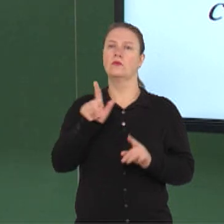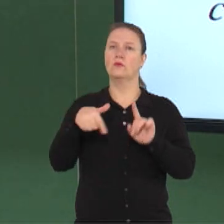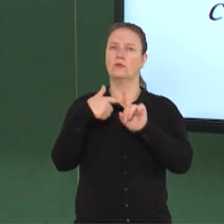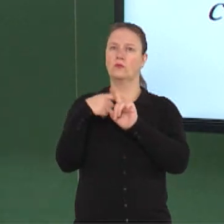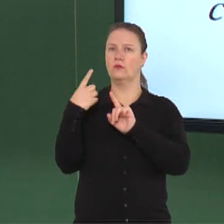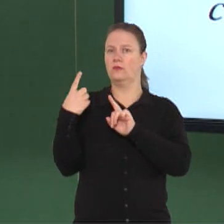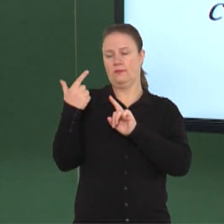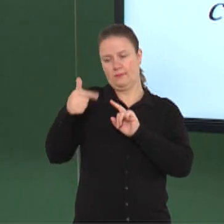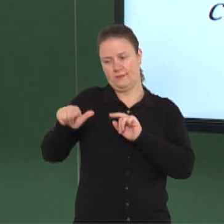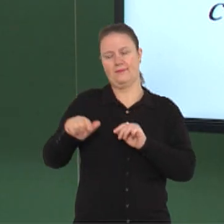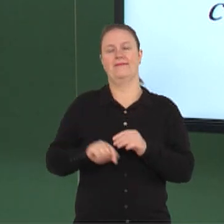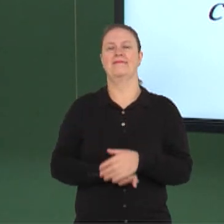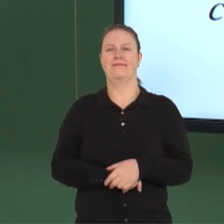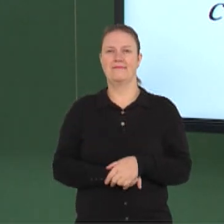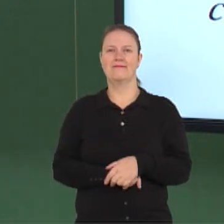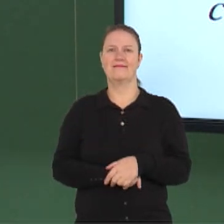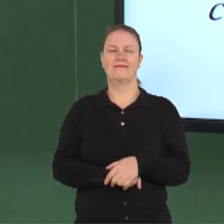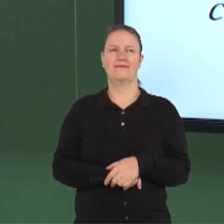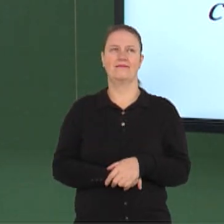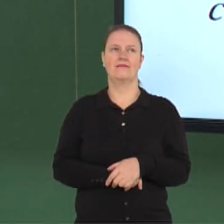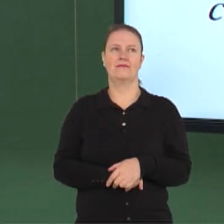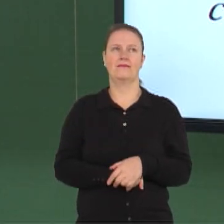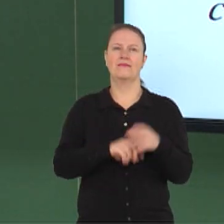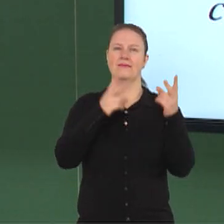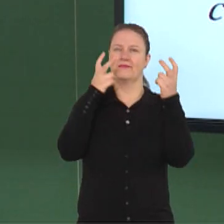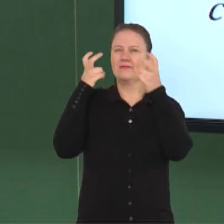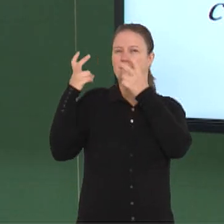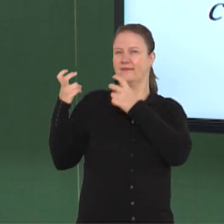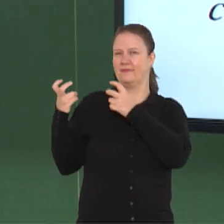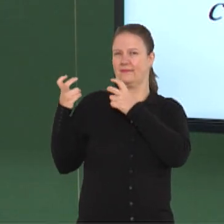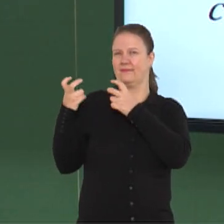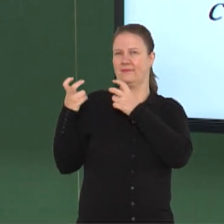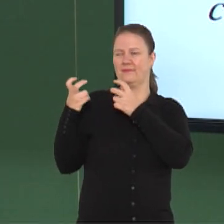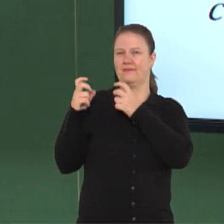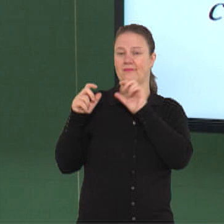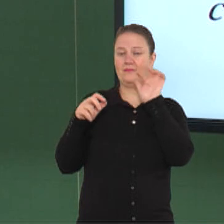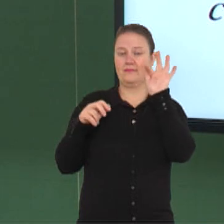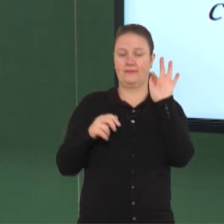Mais 1, repete. Então, olha só o f de 1.